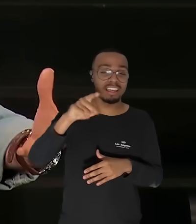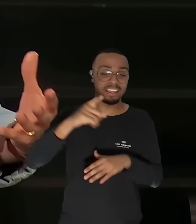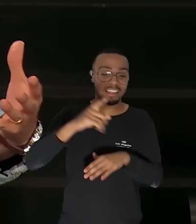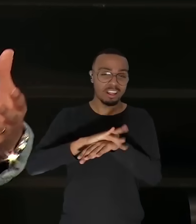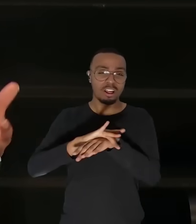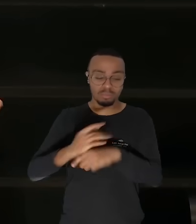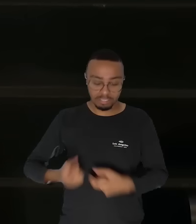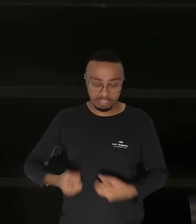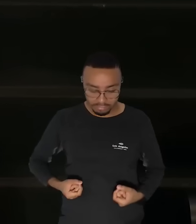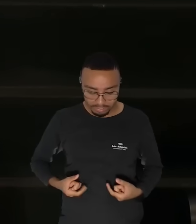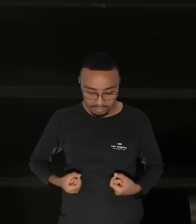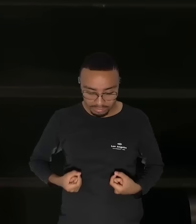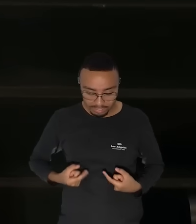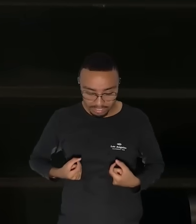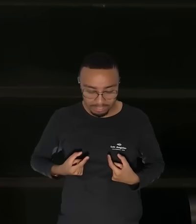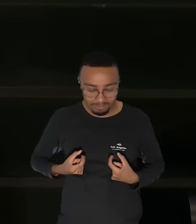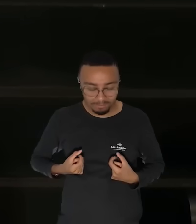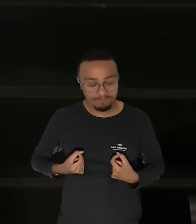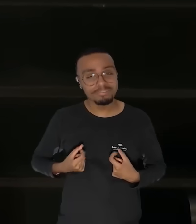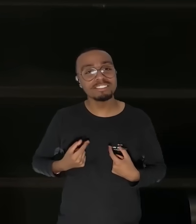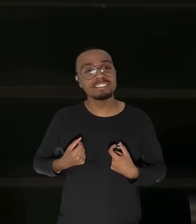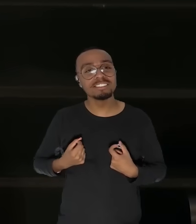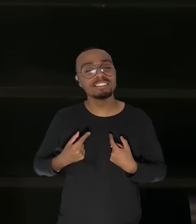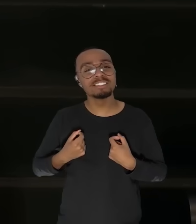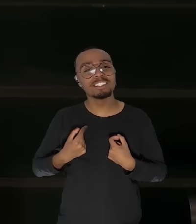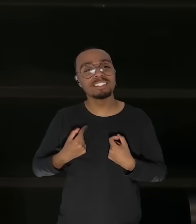Fiz exame. É câncer.